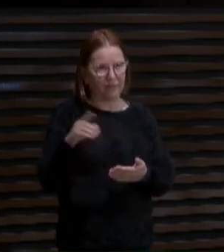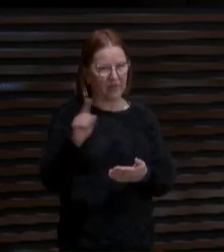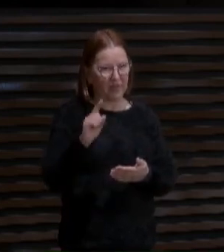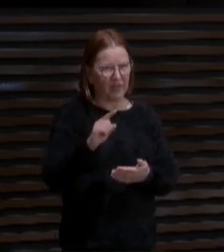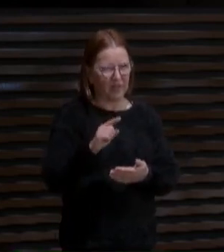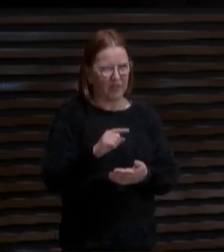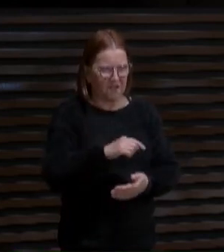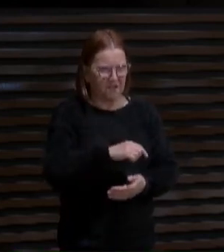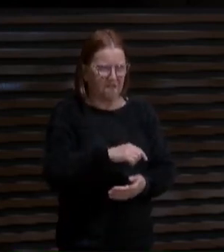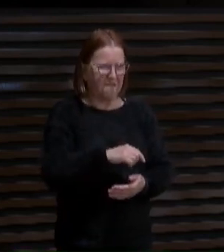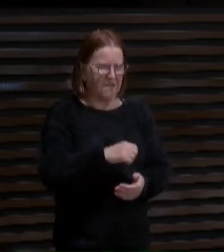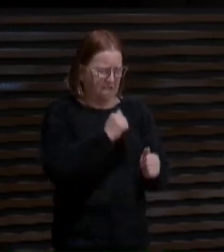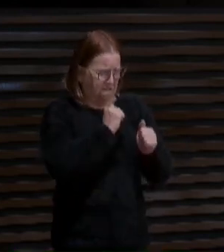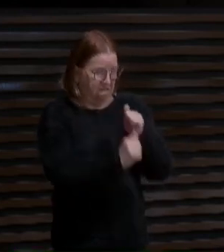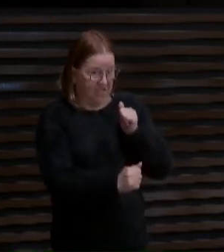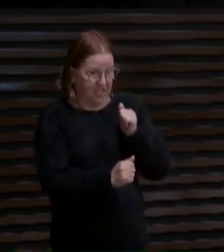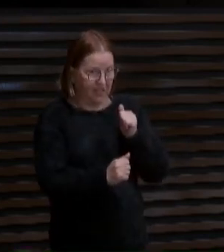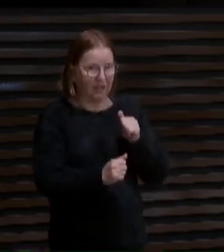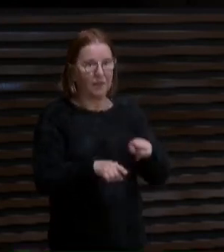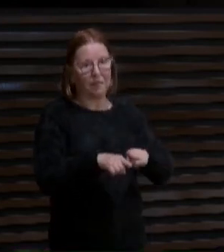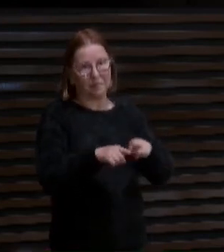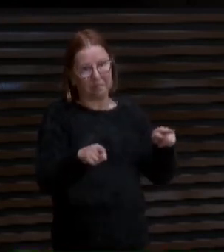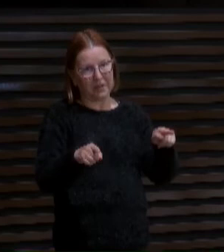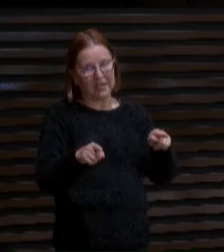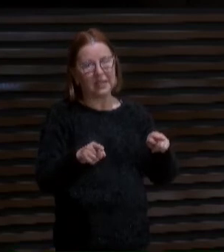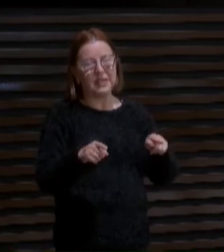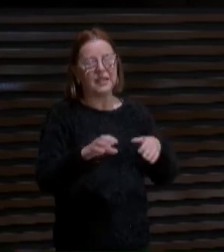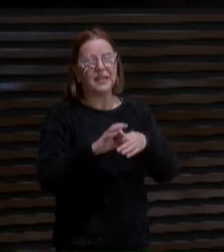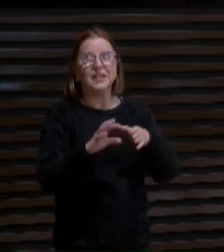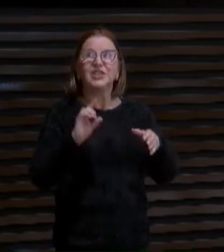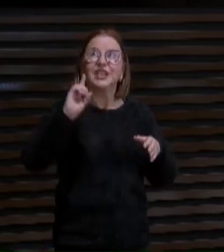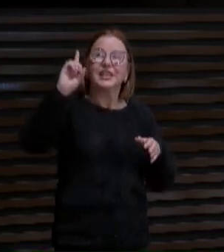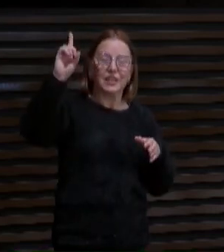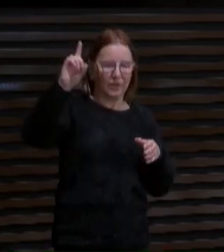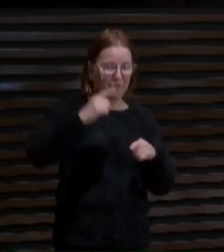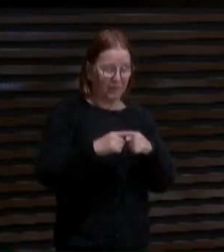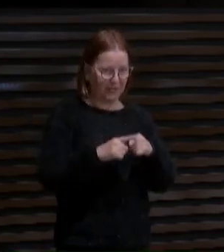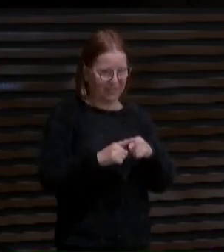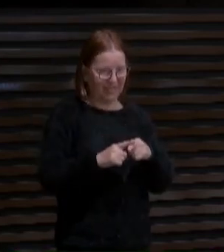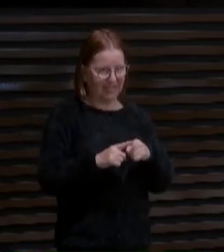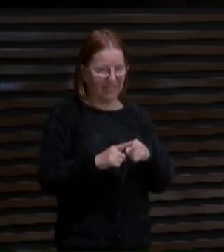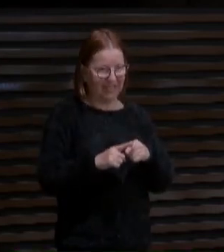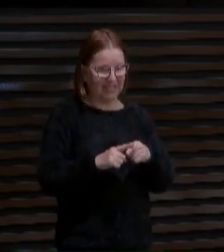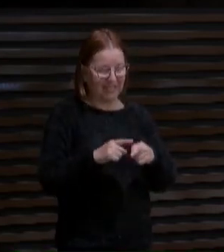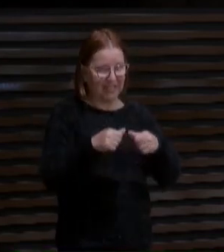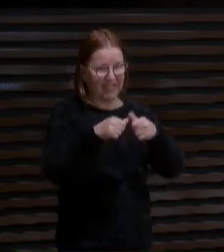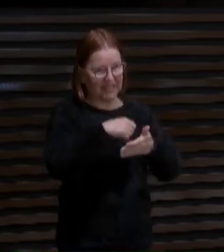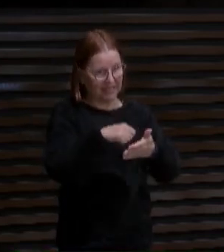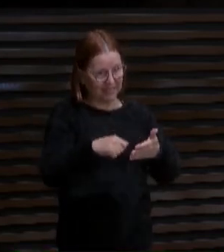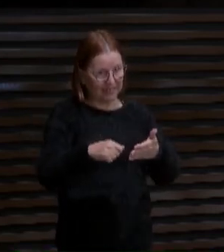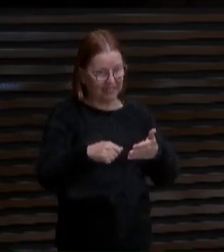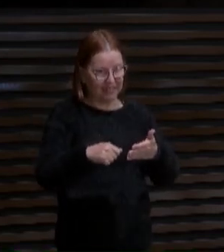vós mesmos amados mas dá em lugar A Ira de Deus porque está escrito Amém pertence a vingança